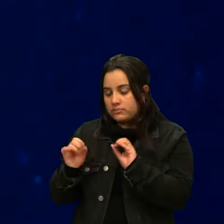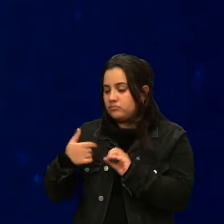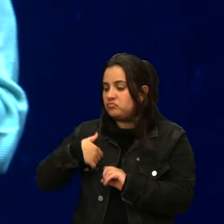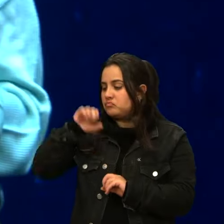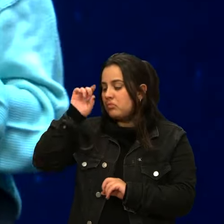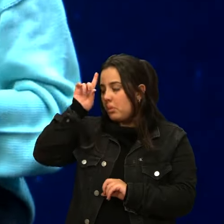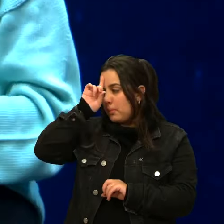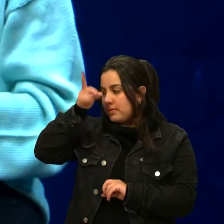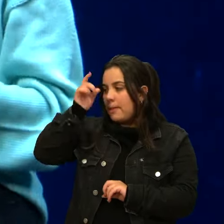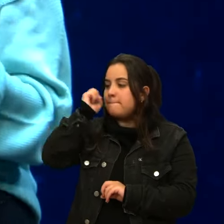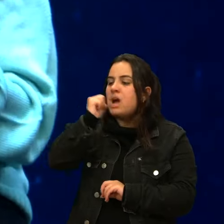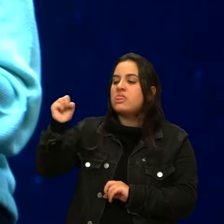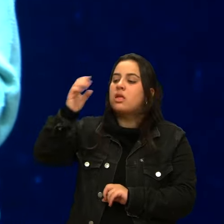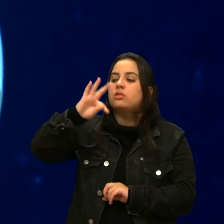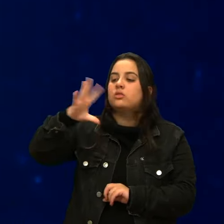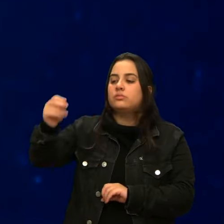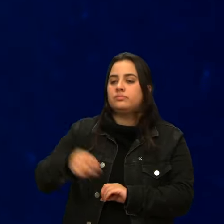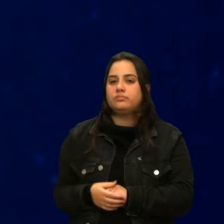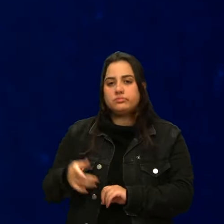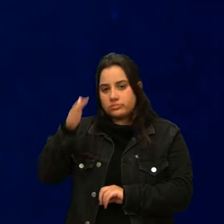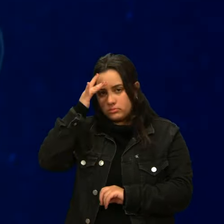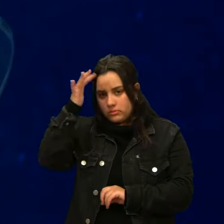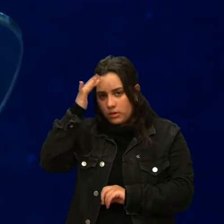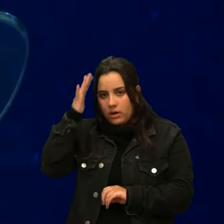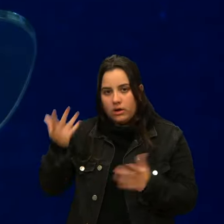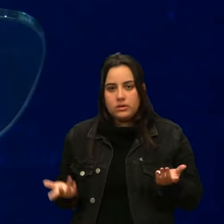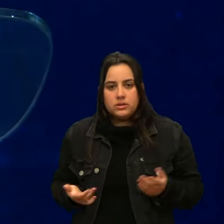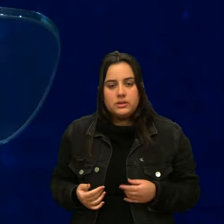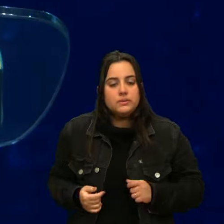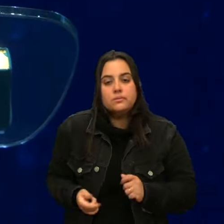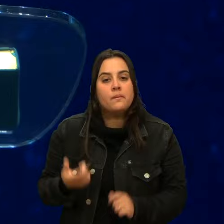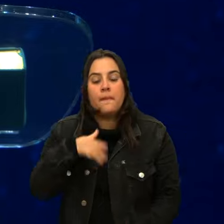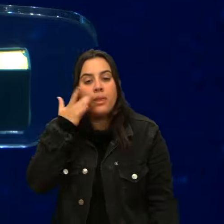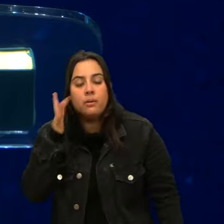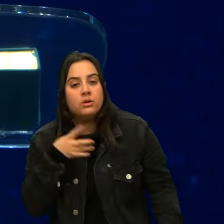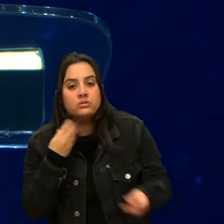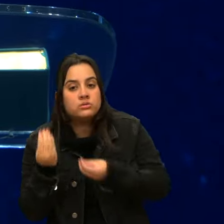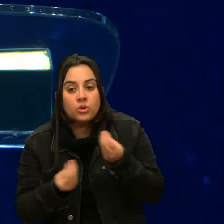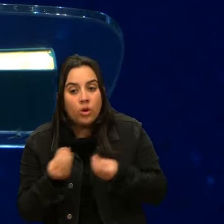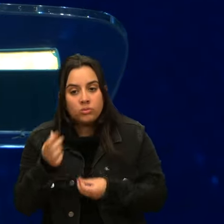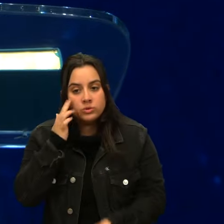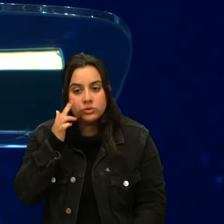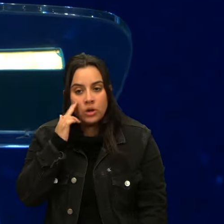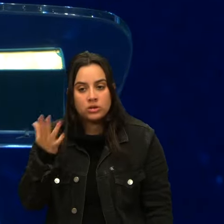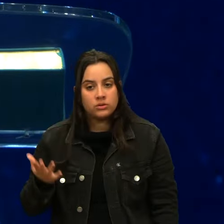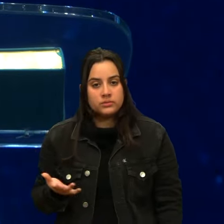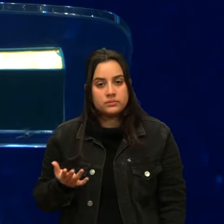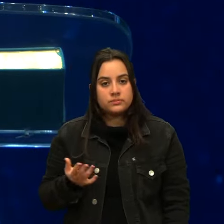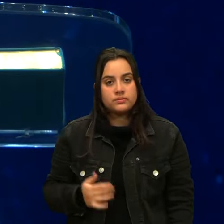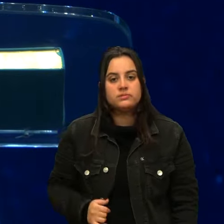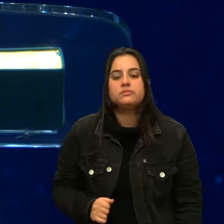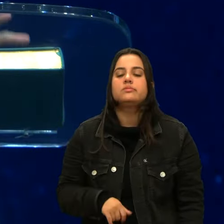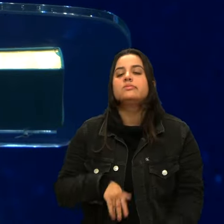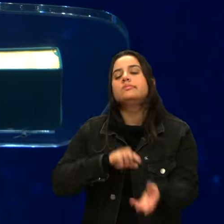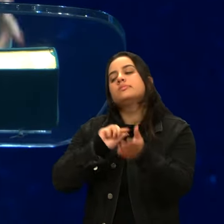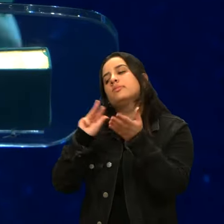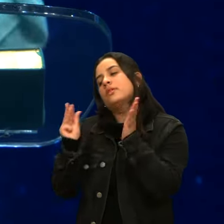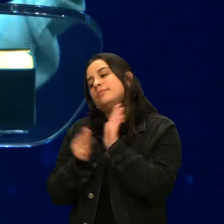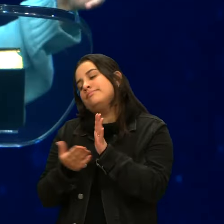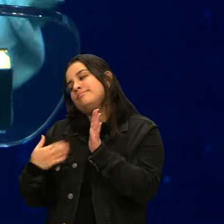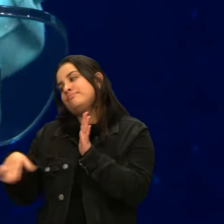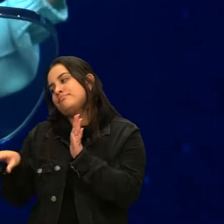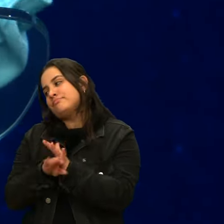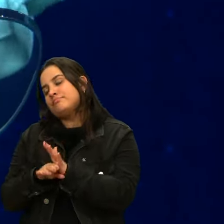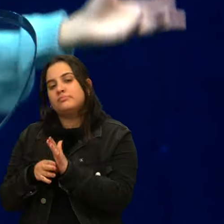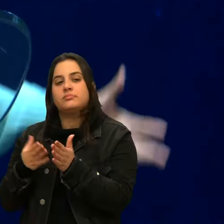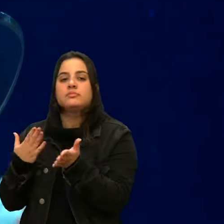mundo. Imagina o desespero. Eles nem sabiam o que era o sonho. E aí Daniel vai lá, conversa com o rei, fala: